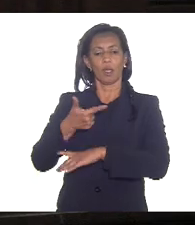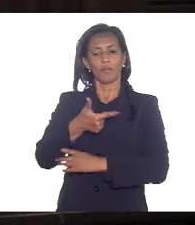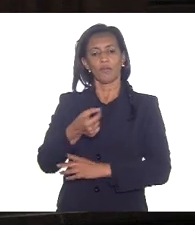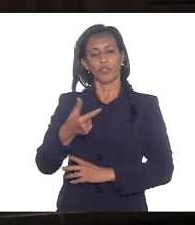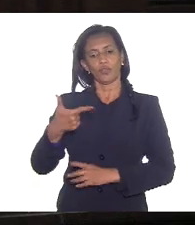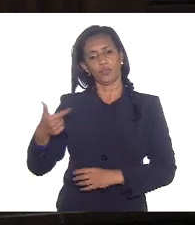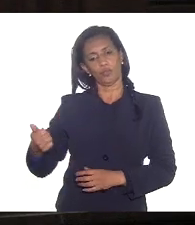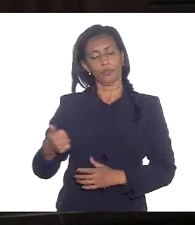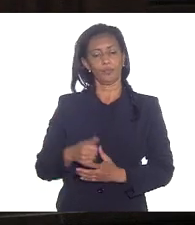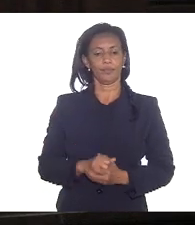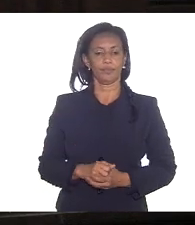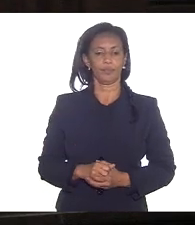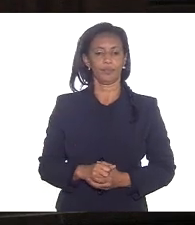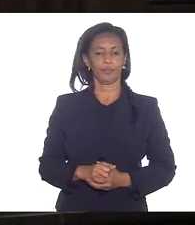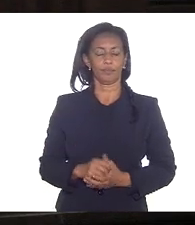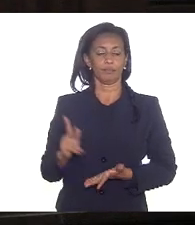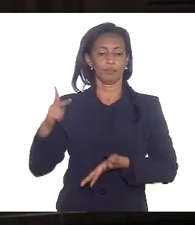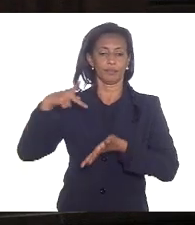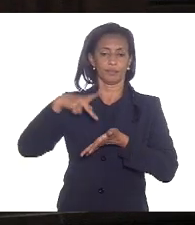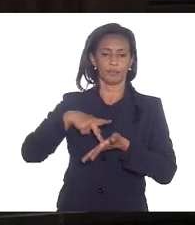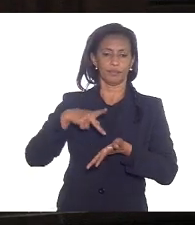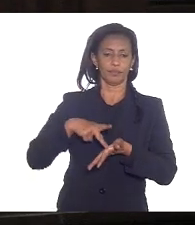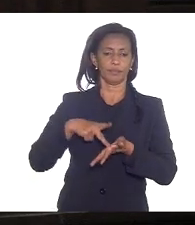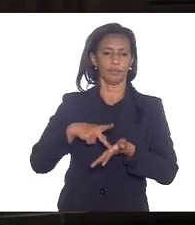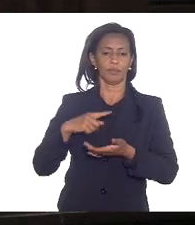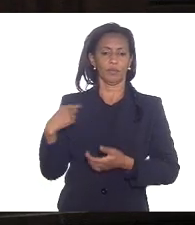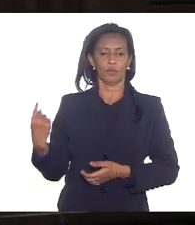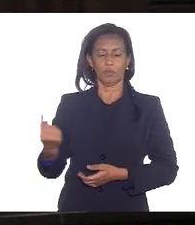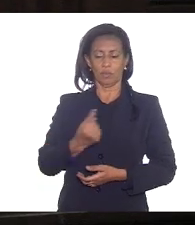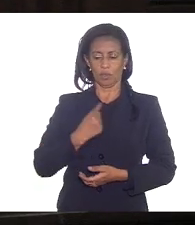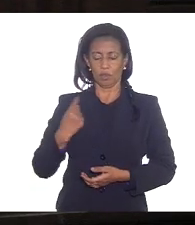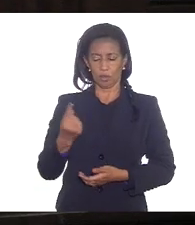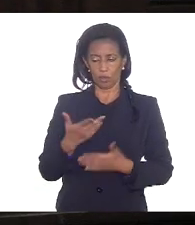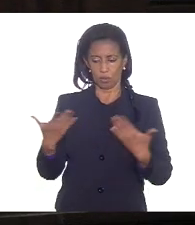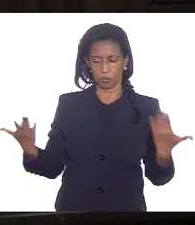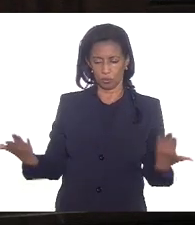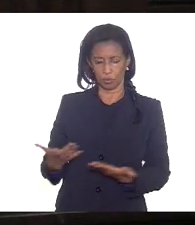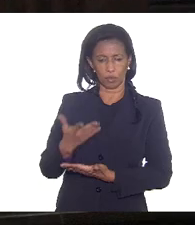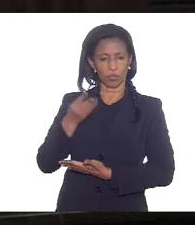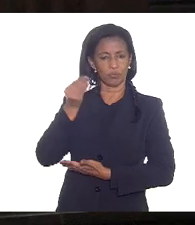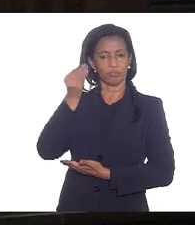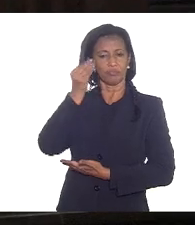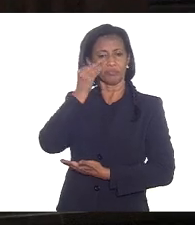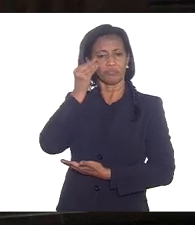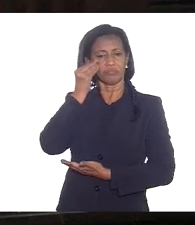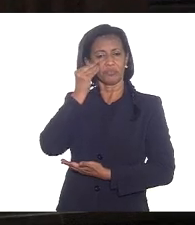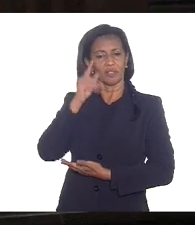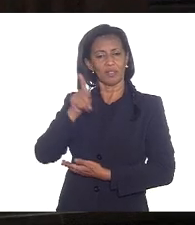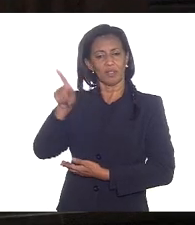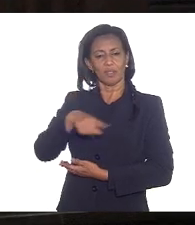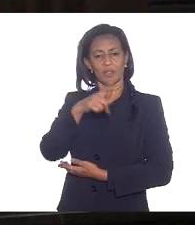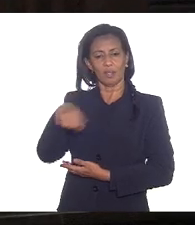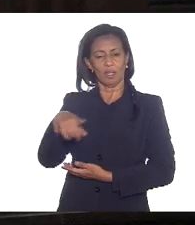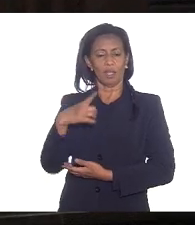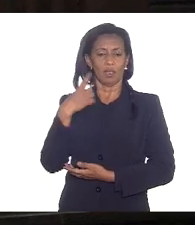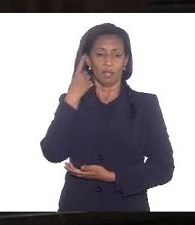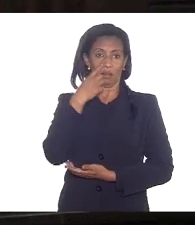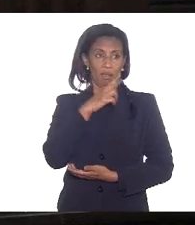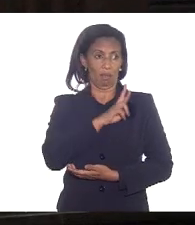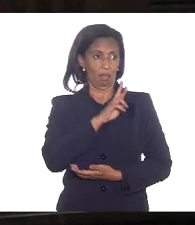2021 na realidade o que nós estamos tentando aqui derrubar deputada